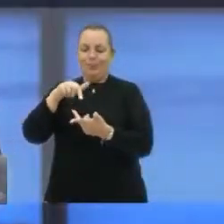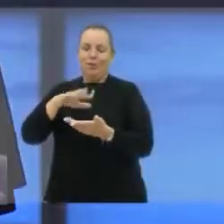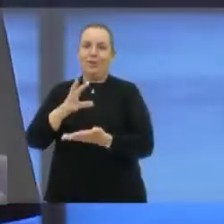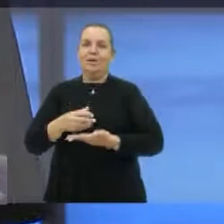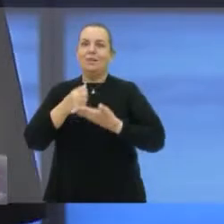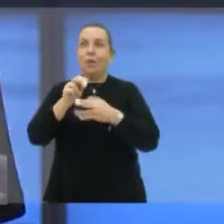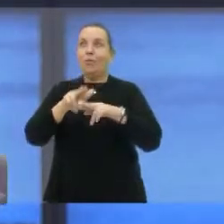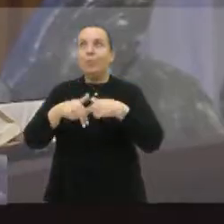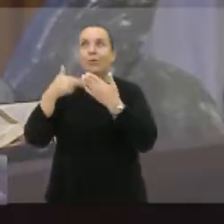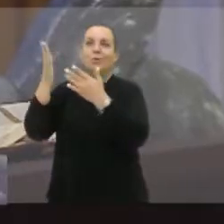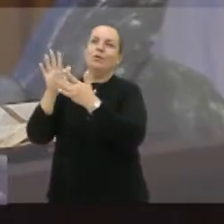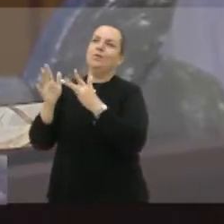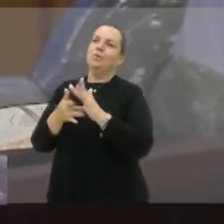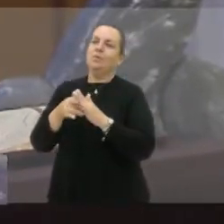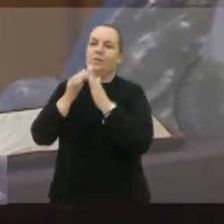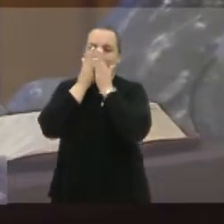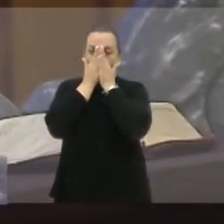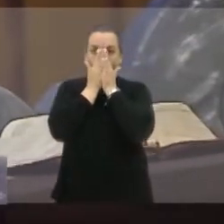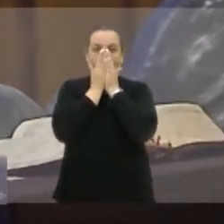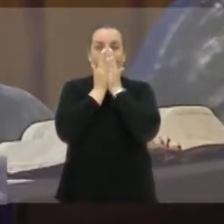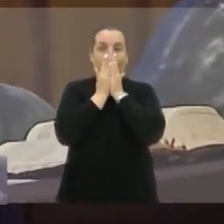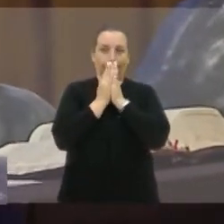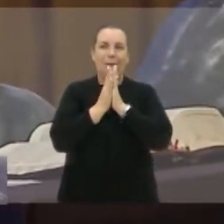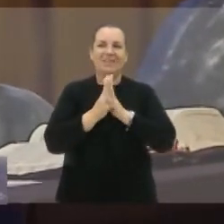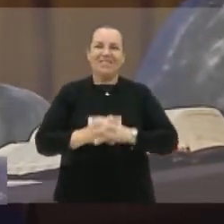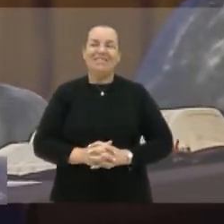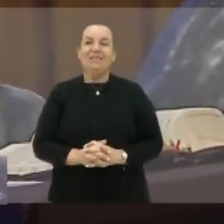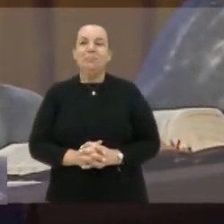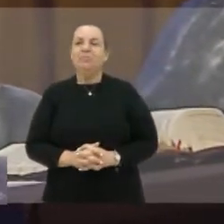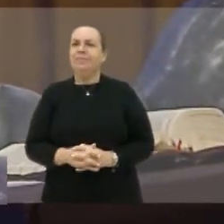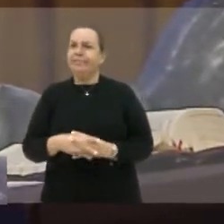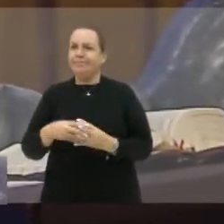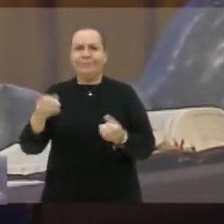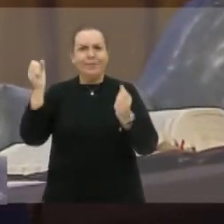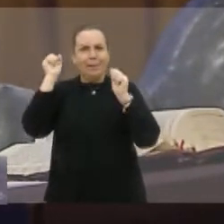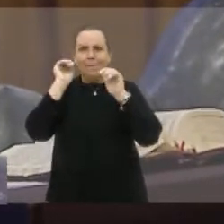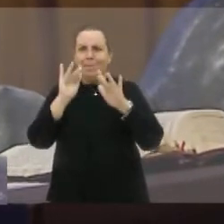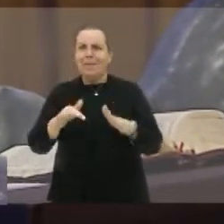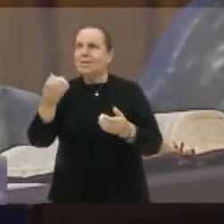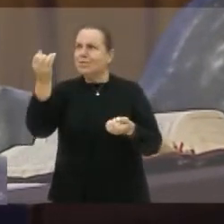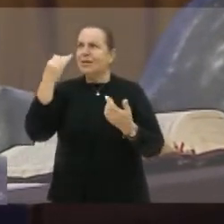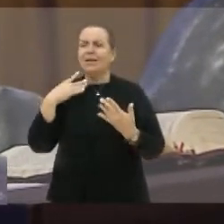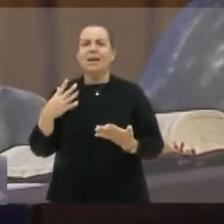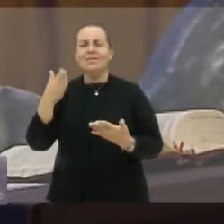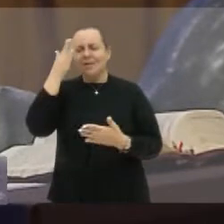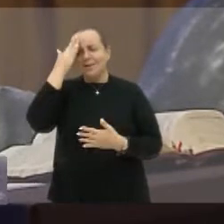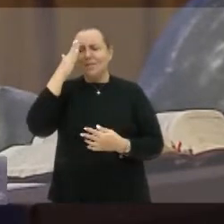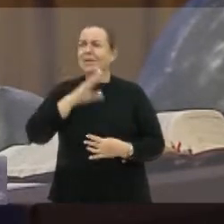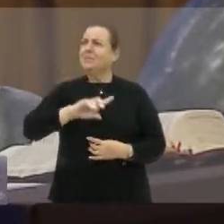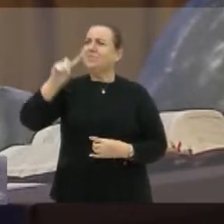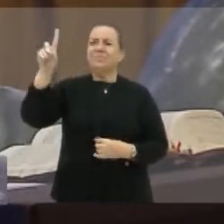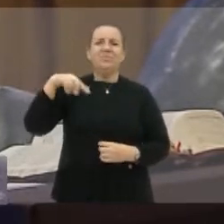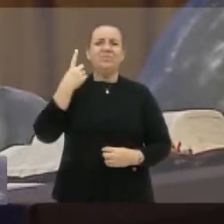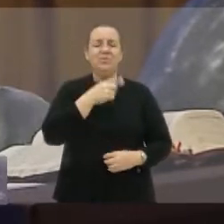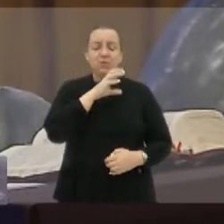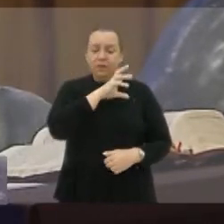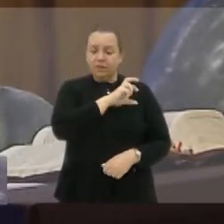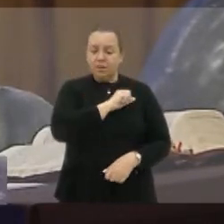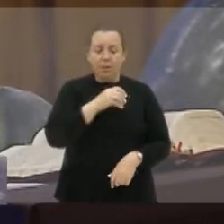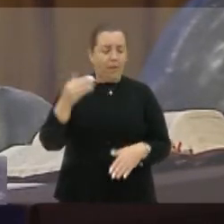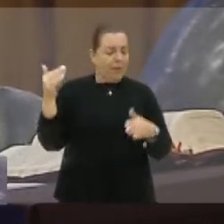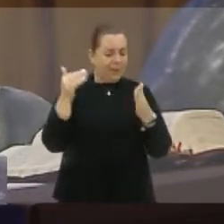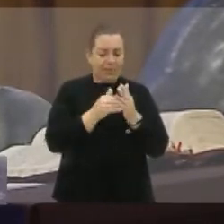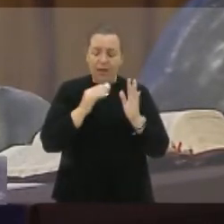ele. Olha que graça, olha que bênção, saber que Deus nos amou ao extremo da